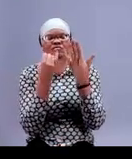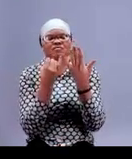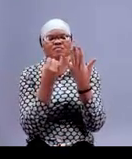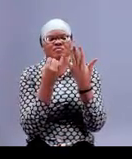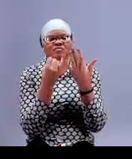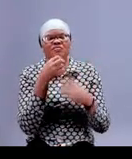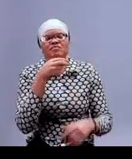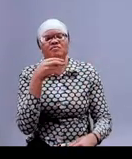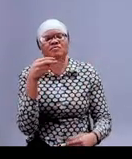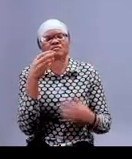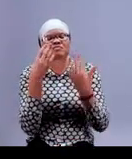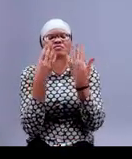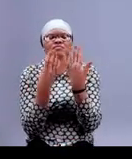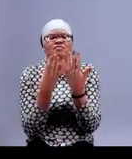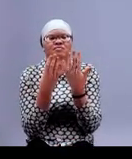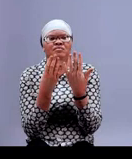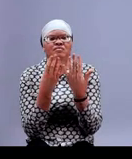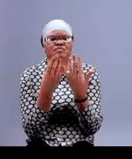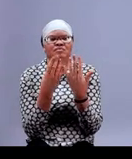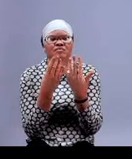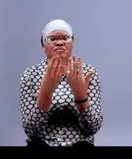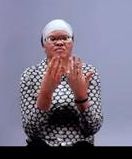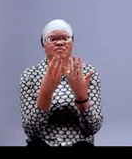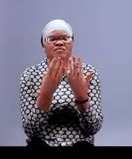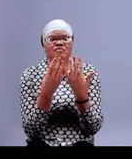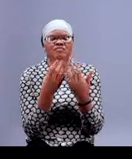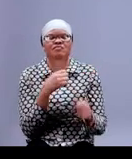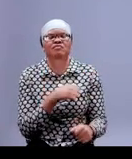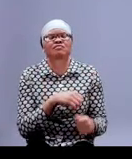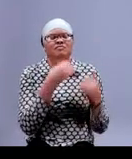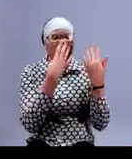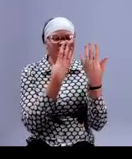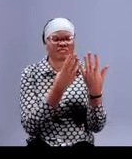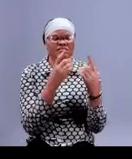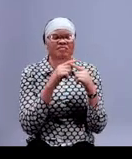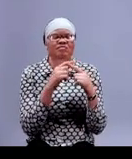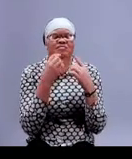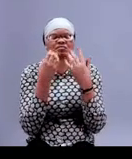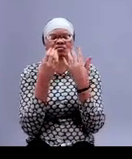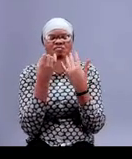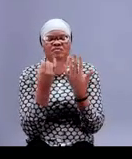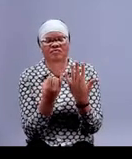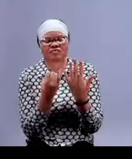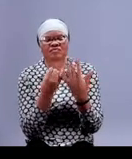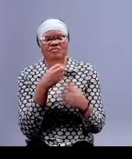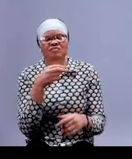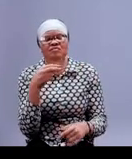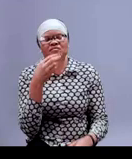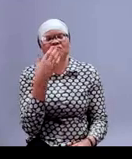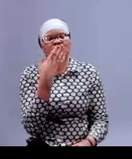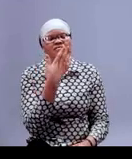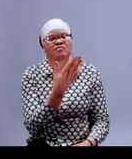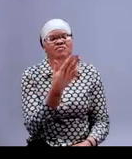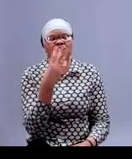= a 9 9 x 6 = 54 54